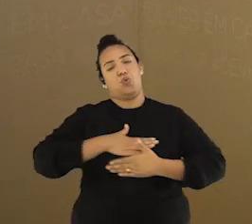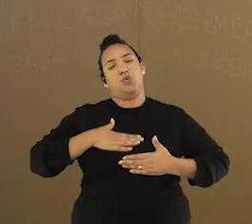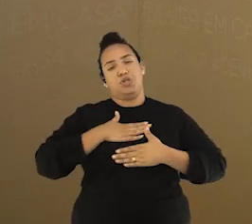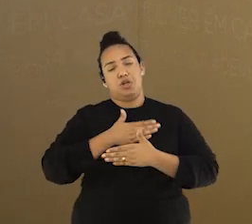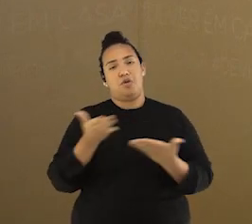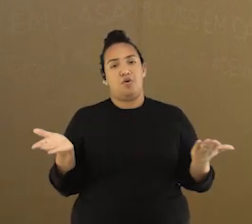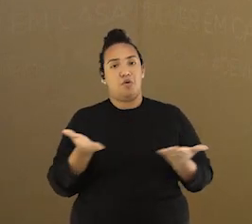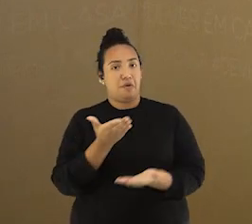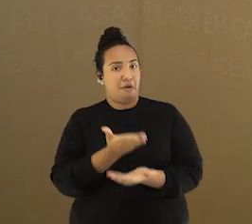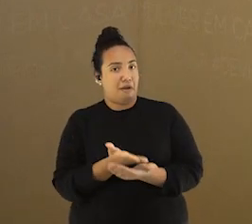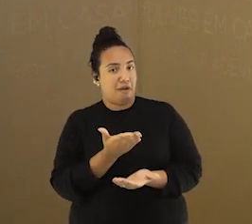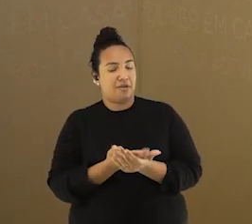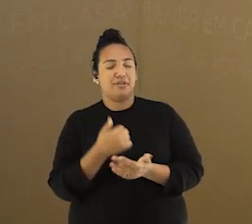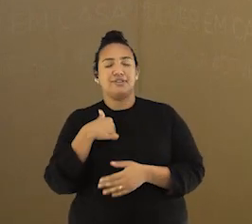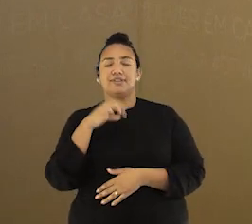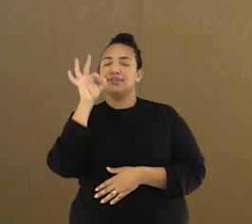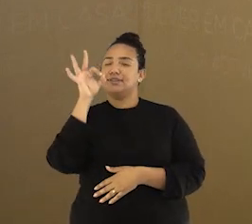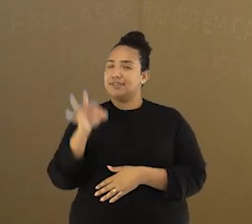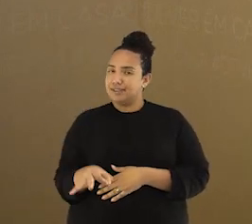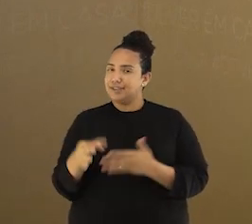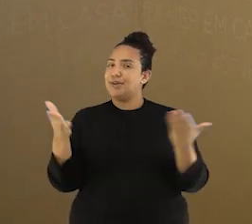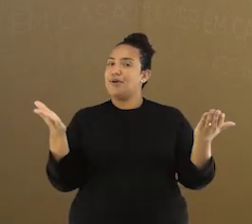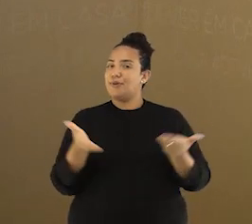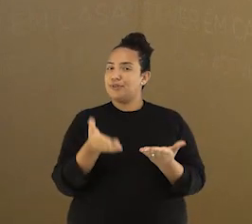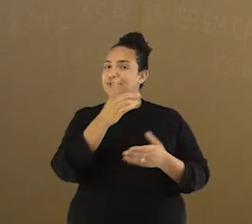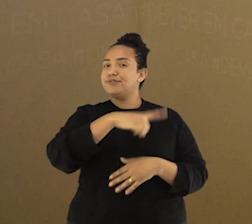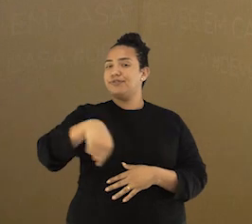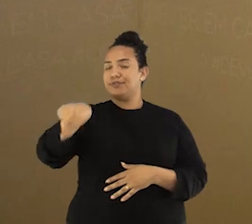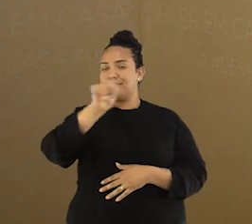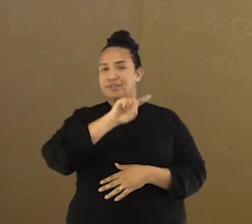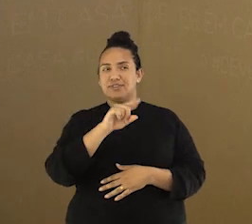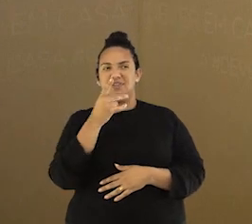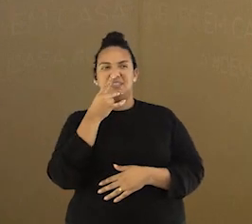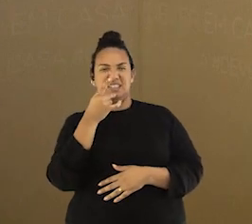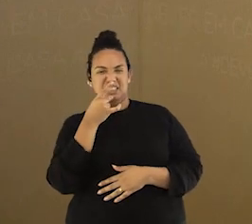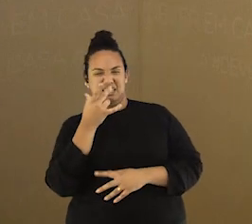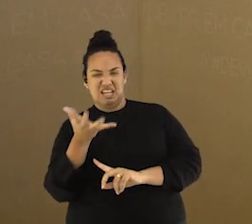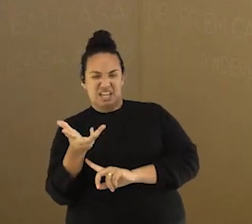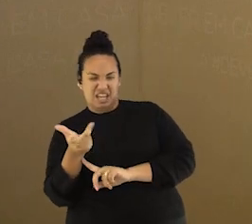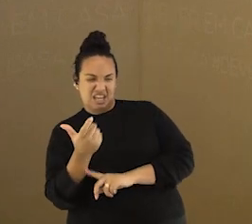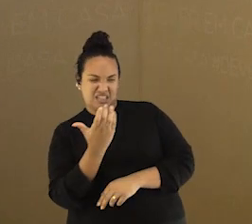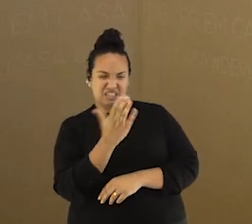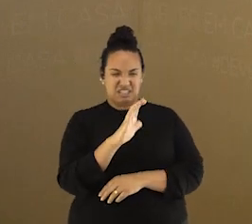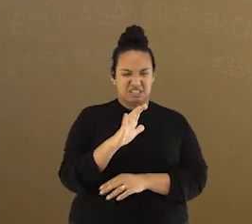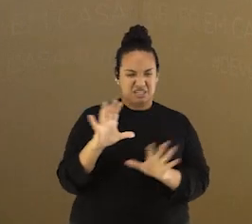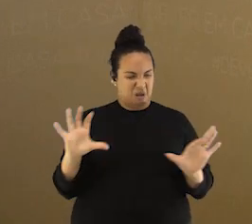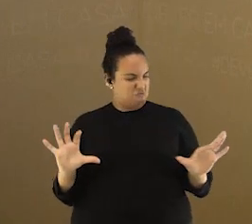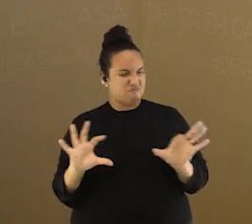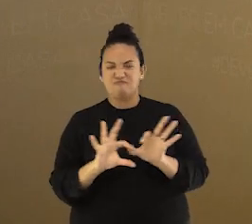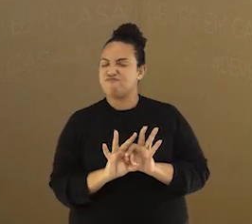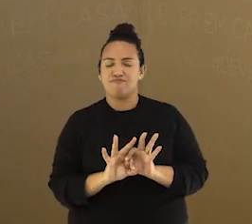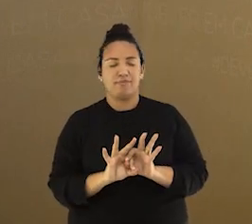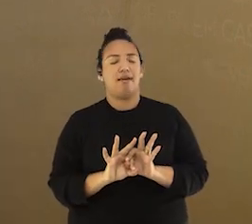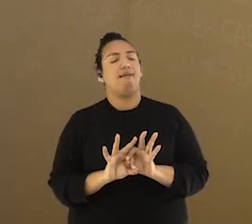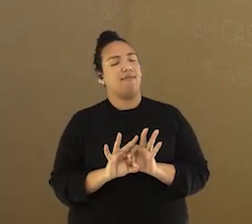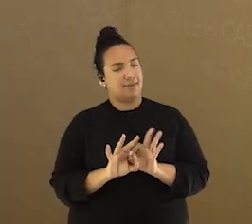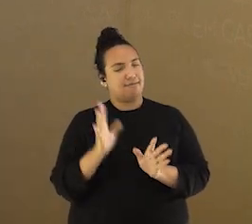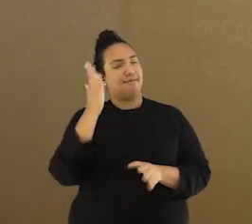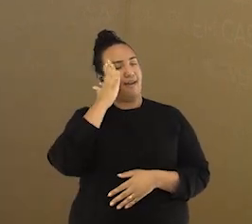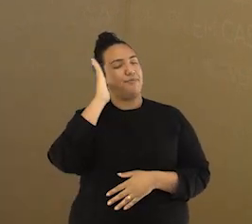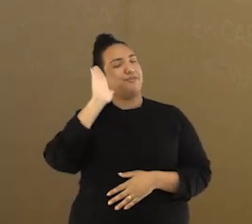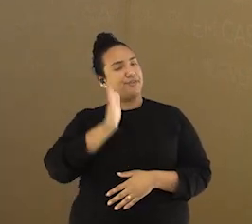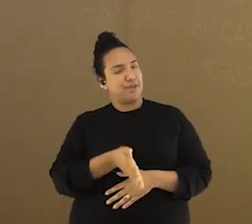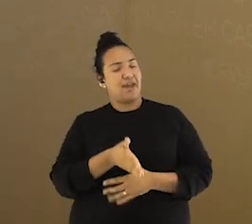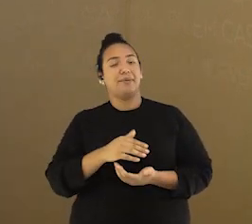hoje. Tenho certeza que a partir de hoje ninguém mais vai dizer que a arte e a ciência não trabalham juntas. E como a